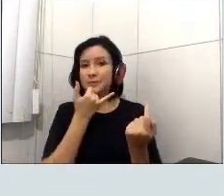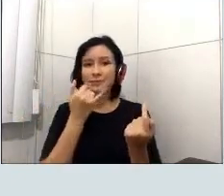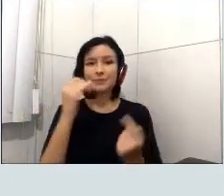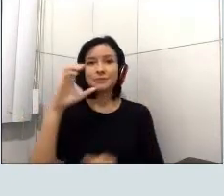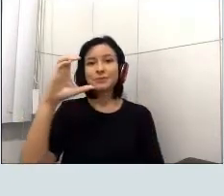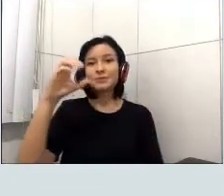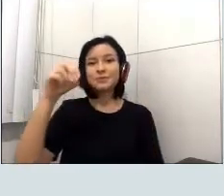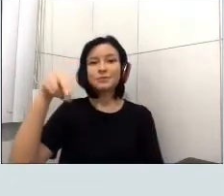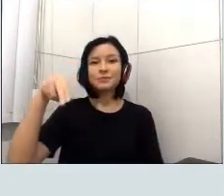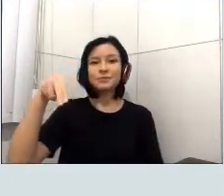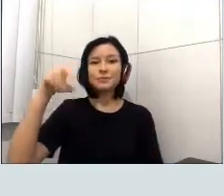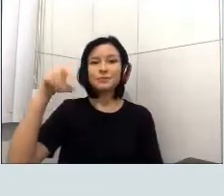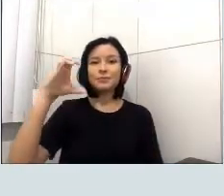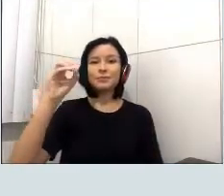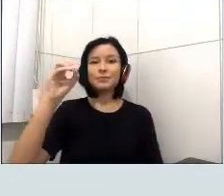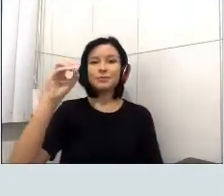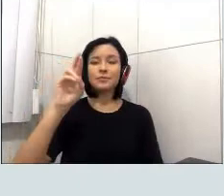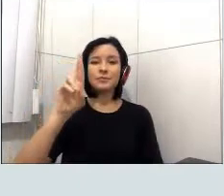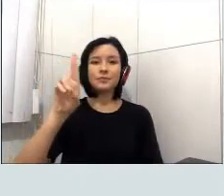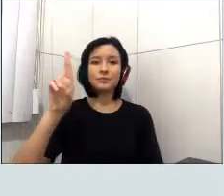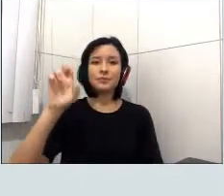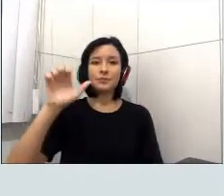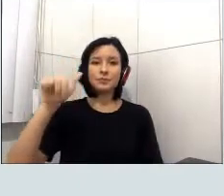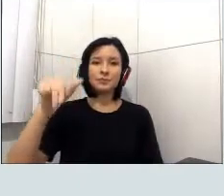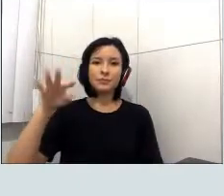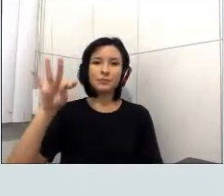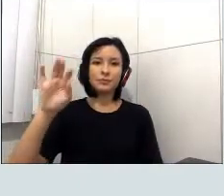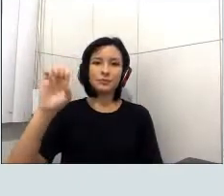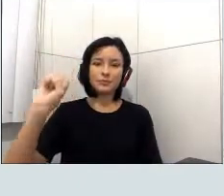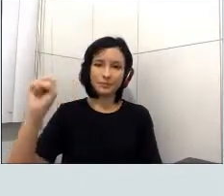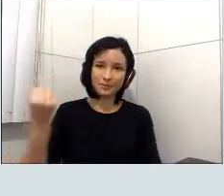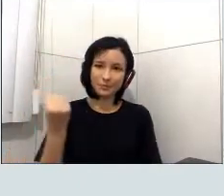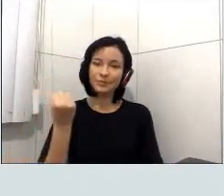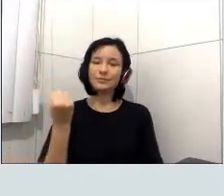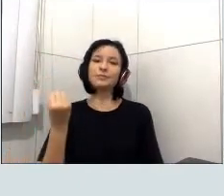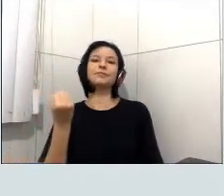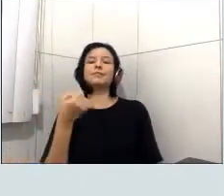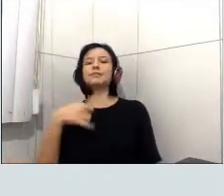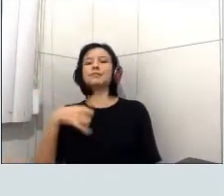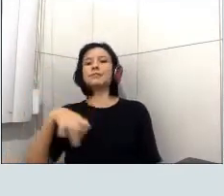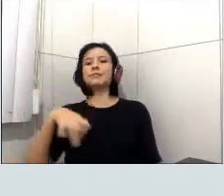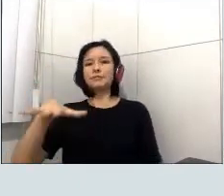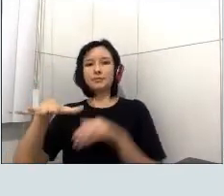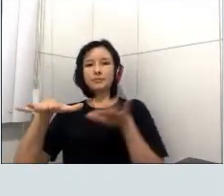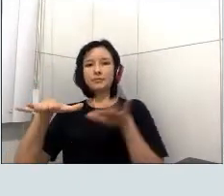mexido aí. Essa última figura, nós estamos falando de planos concorrentes, certo?